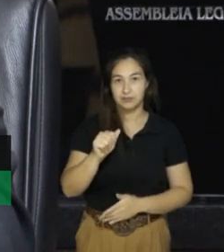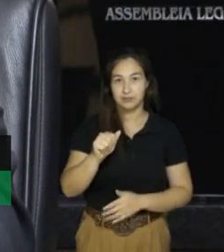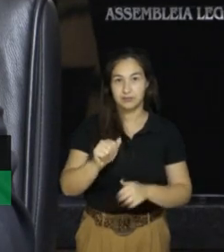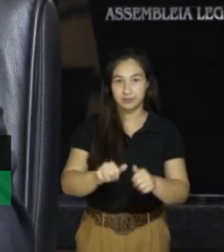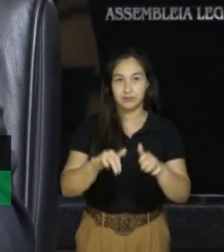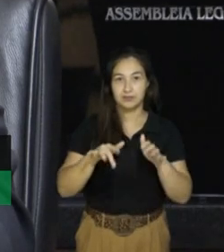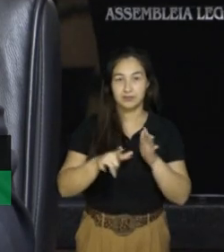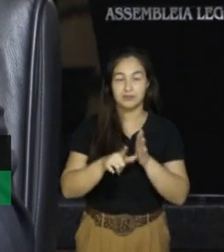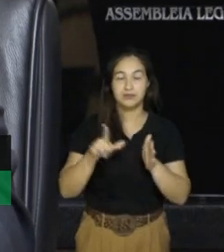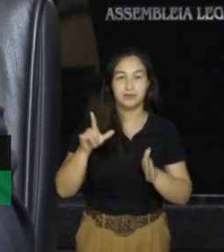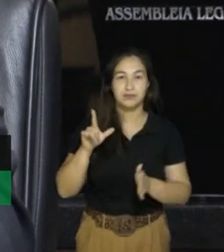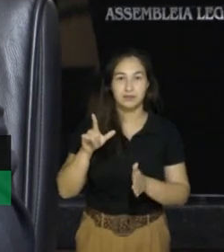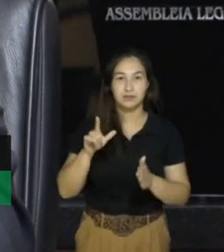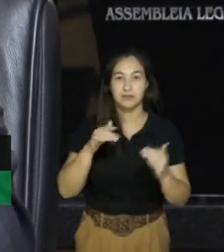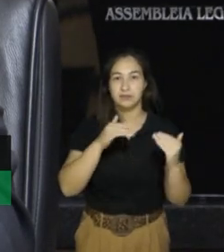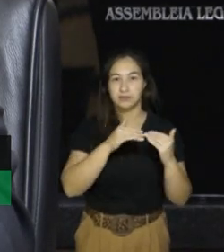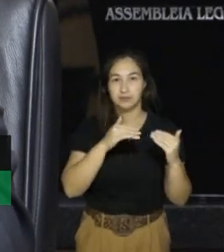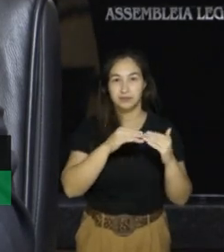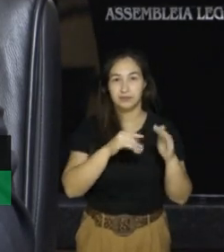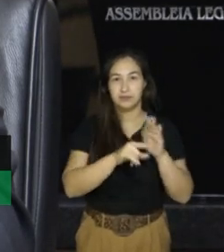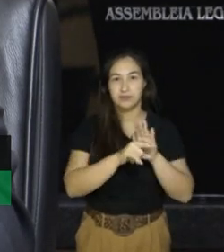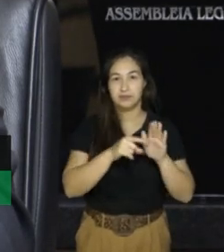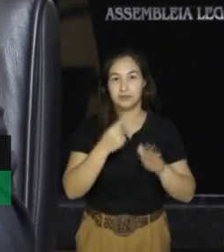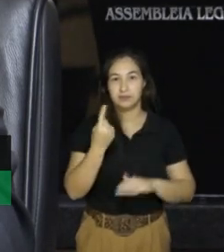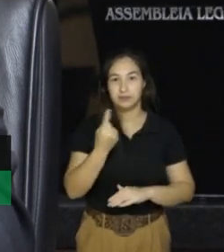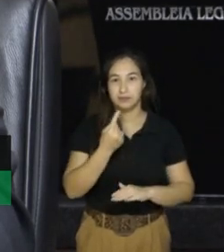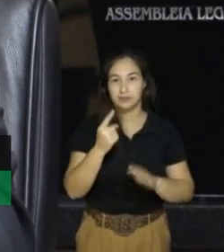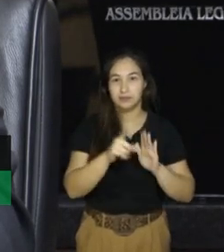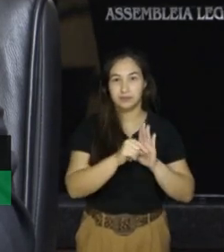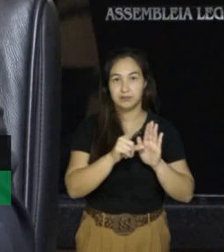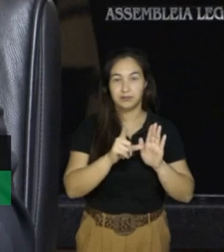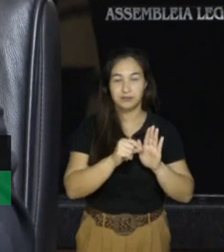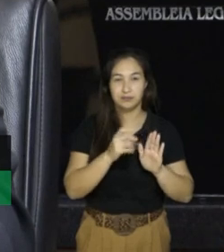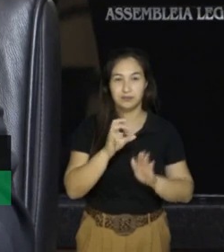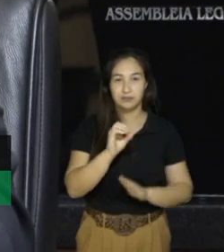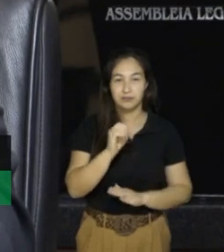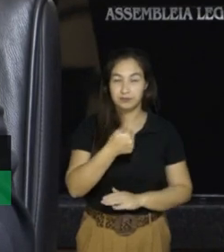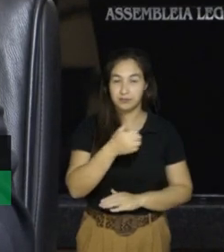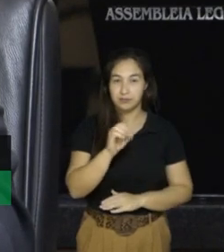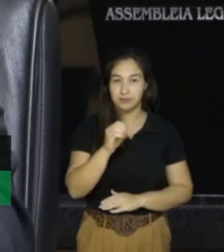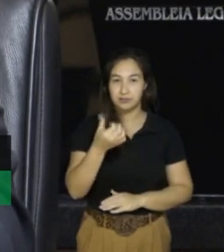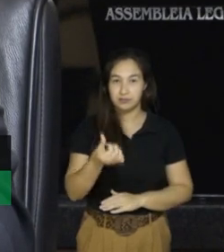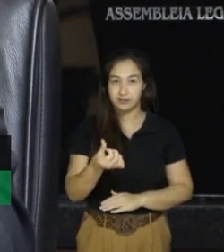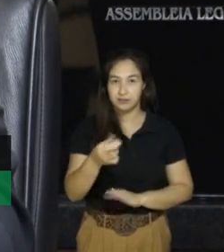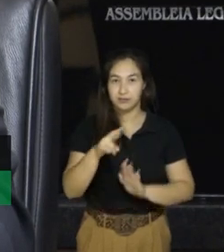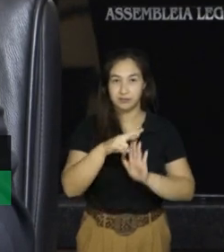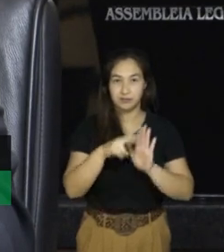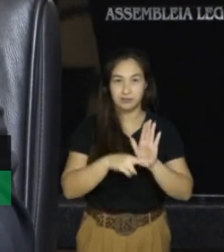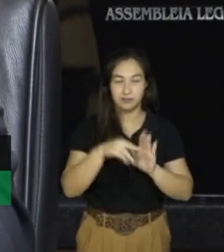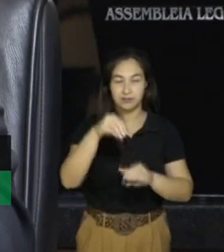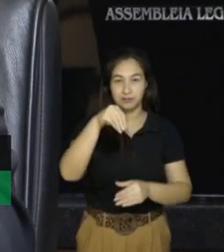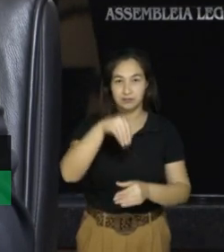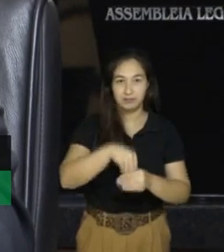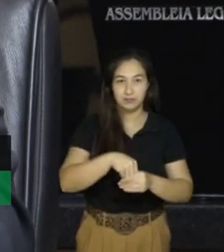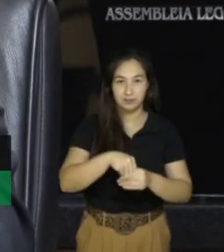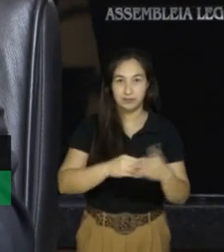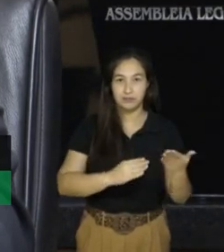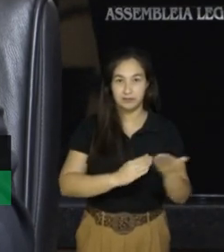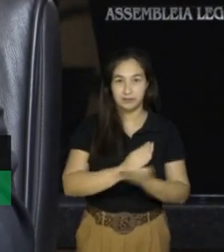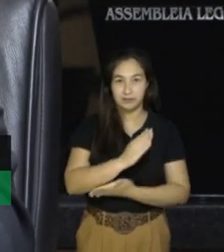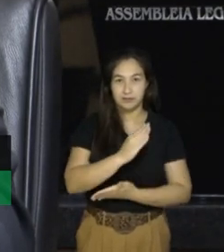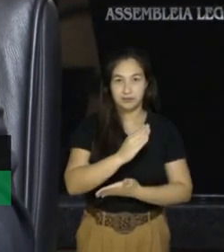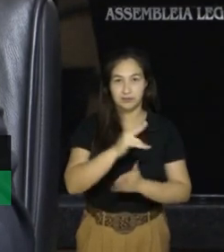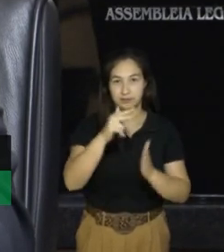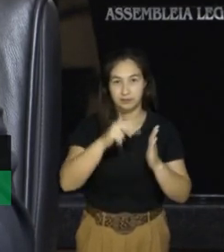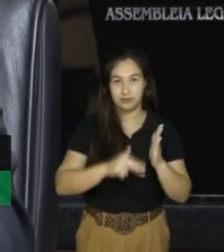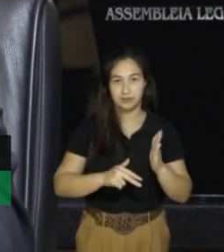anterior que em consonância com o parágrafo primeiro do artigo 106 do Regimento Interno o senhor presidente